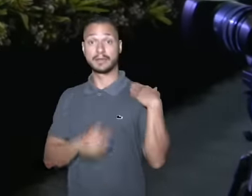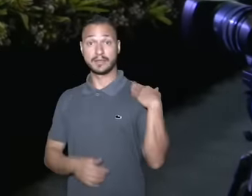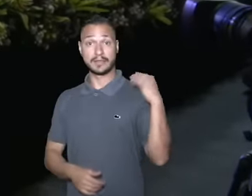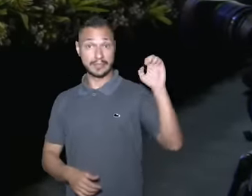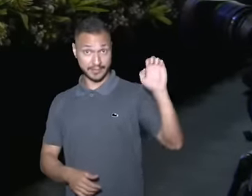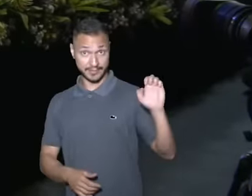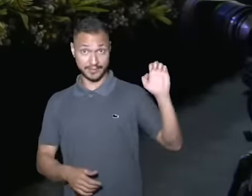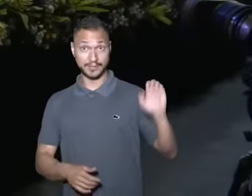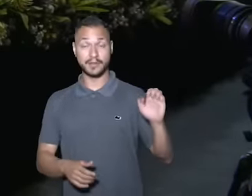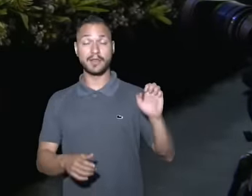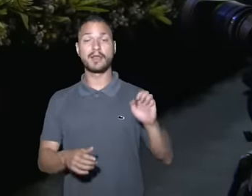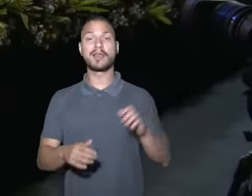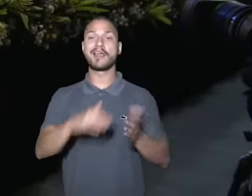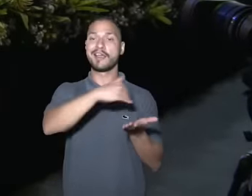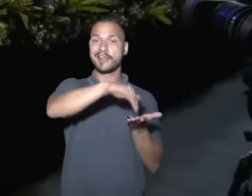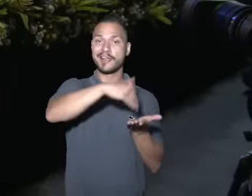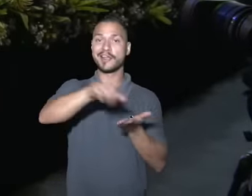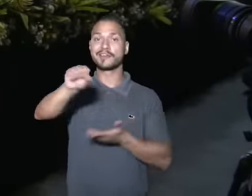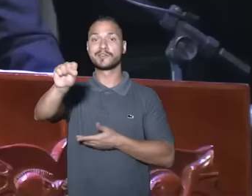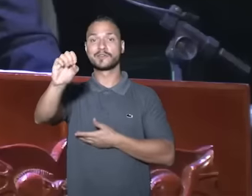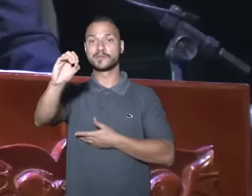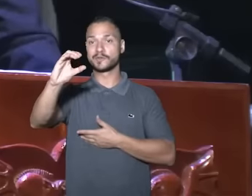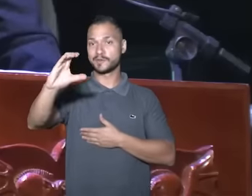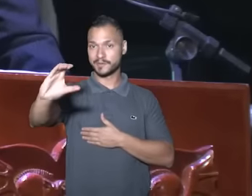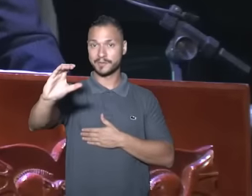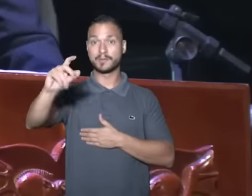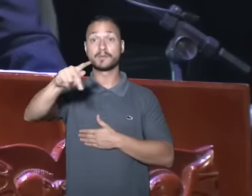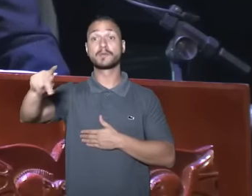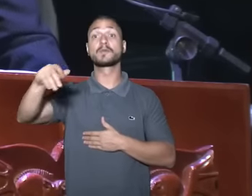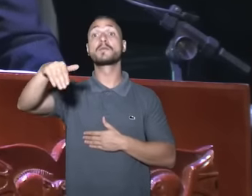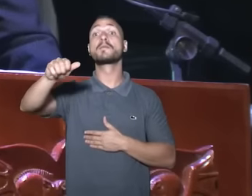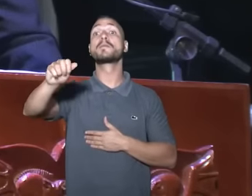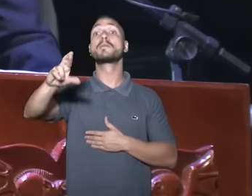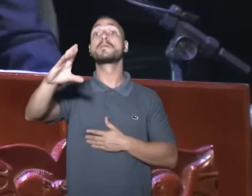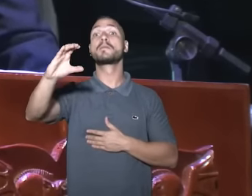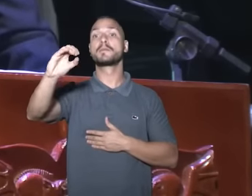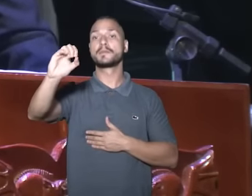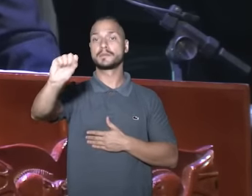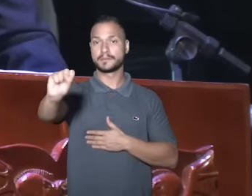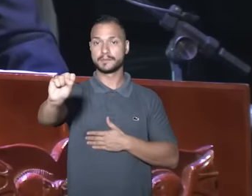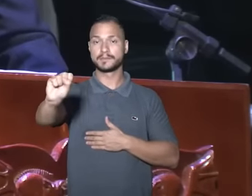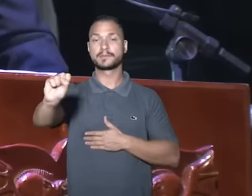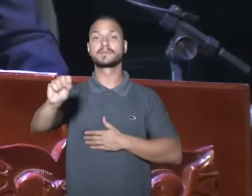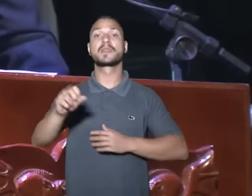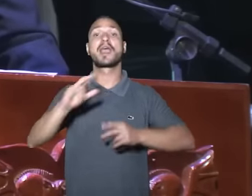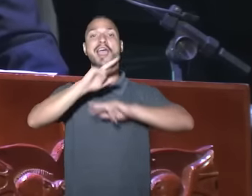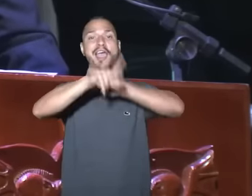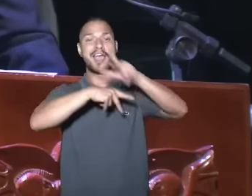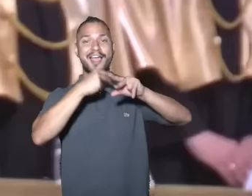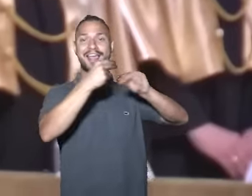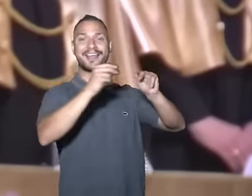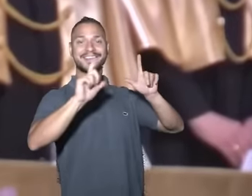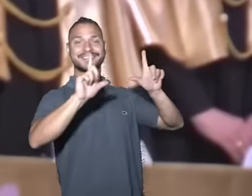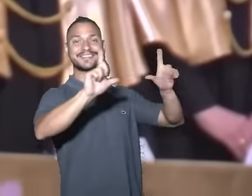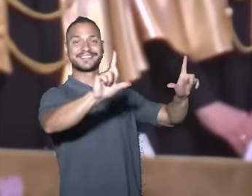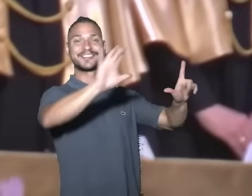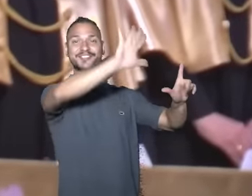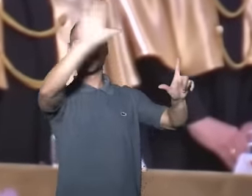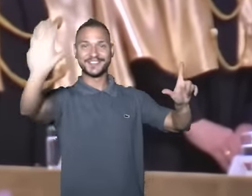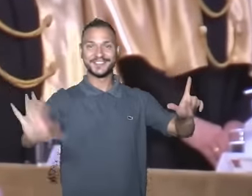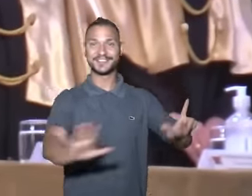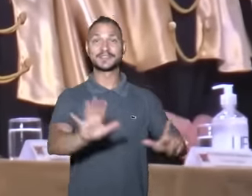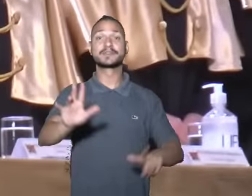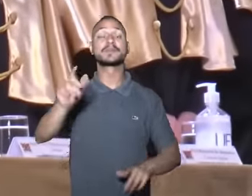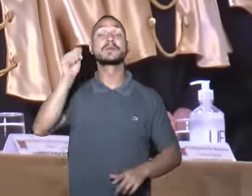secretário de órgãos colegiados, professor Marcos Ribeiro Furtado. a homenageada geral,